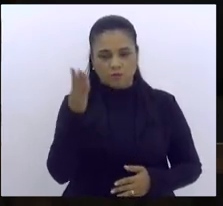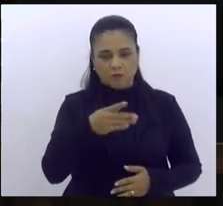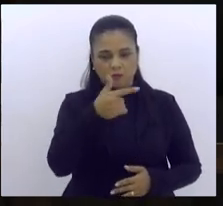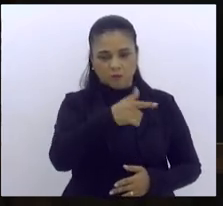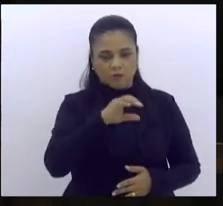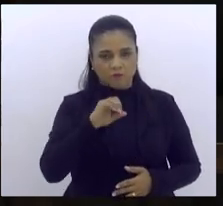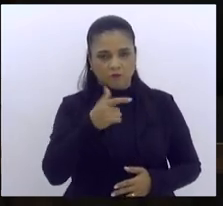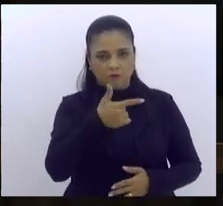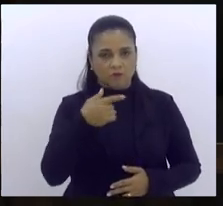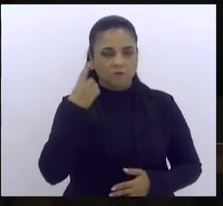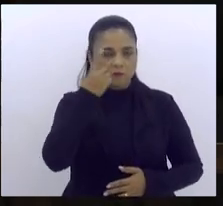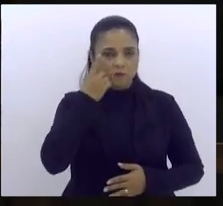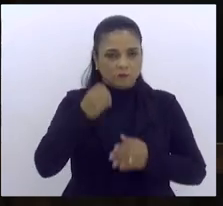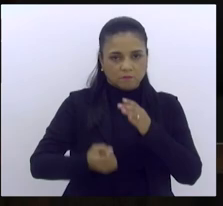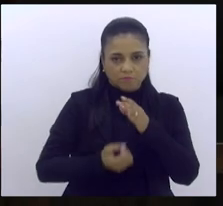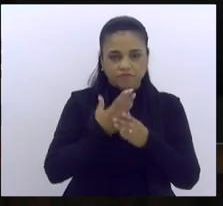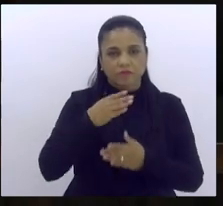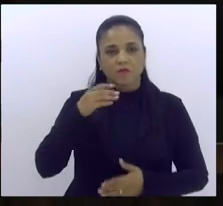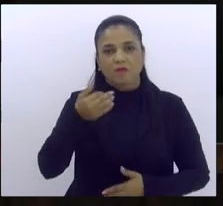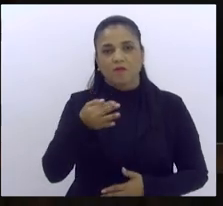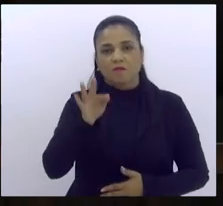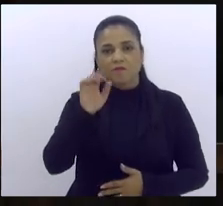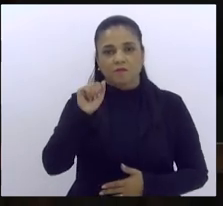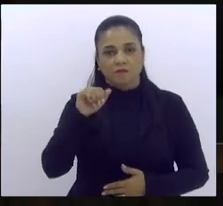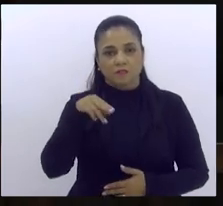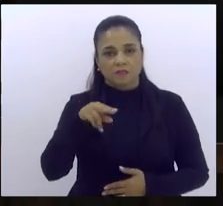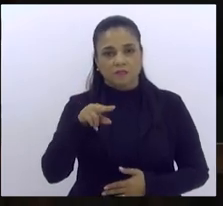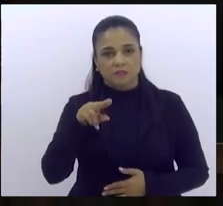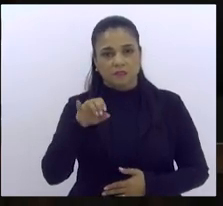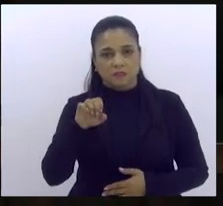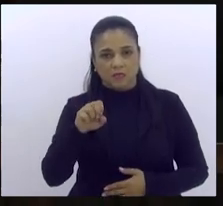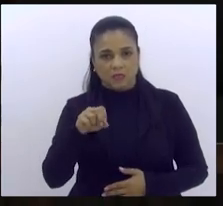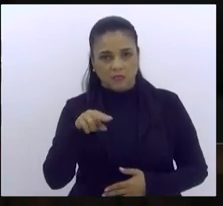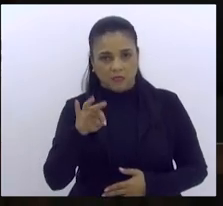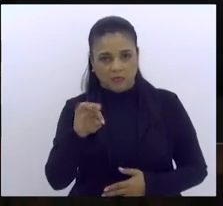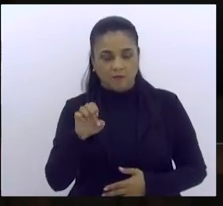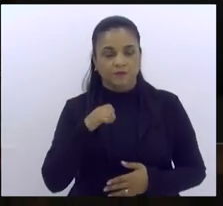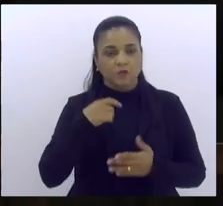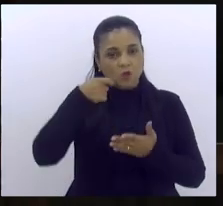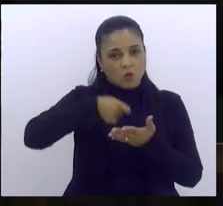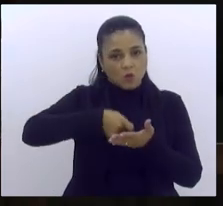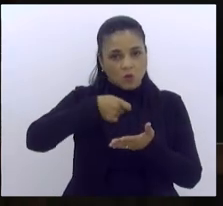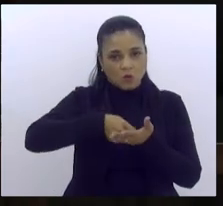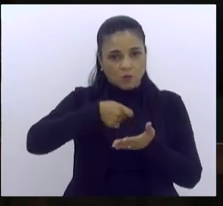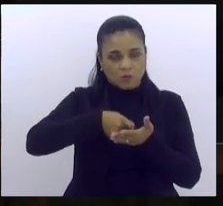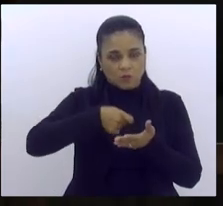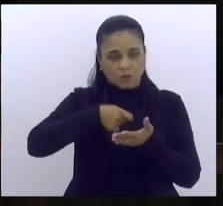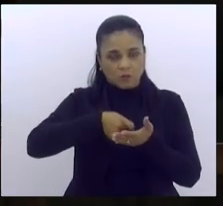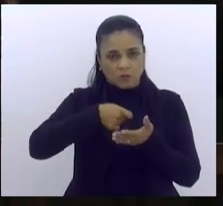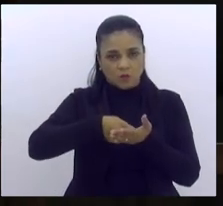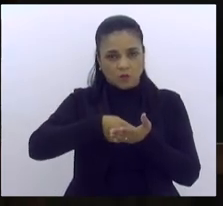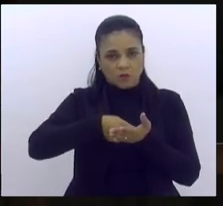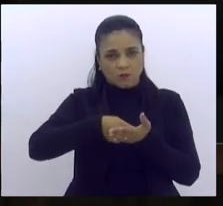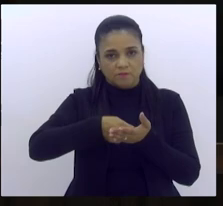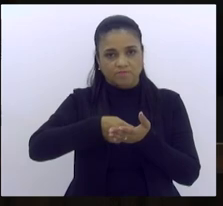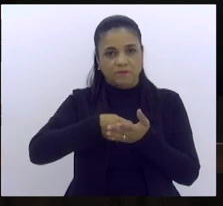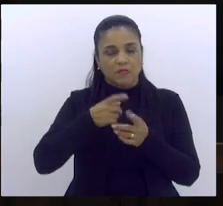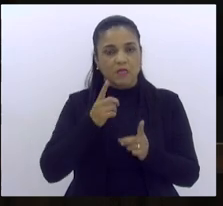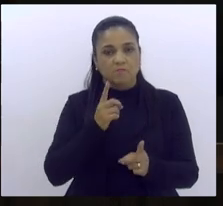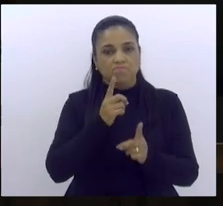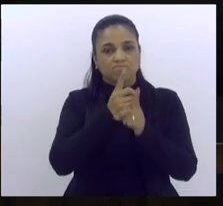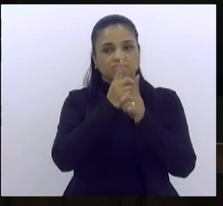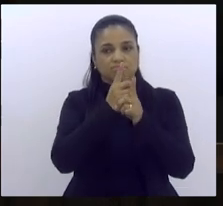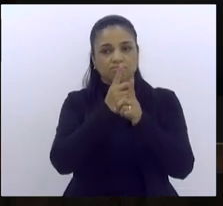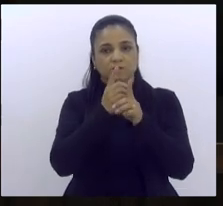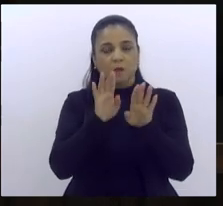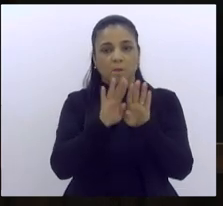1224/2023, de autoria da deputada Franciane Mota, que dispõe sobre a obrigatoriedade da identificação das